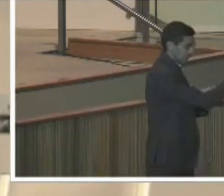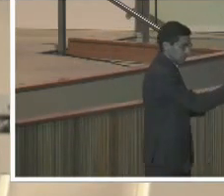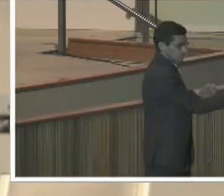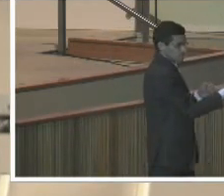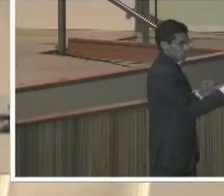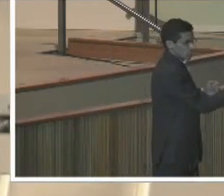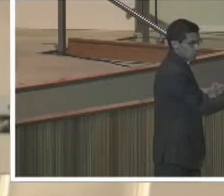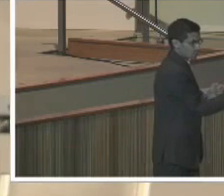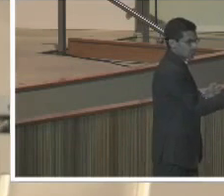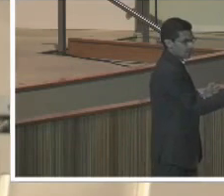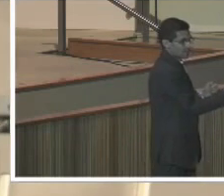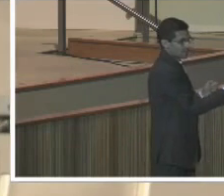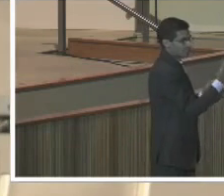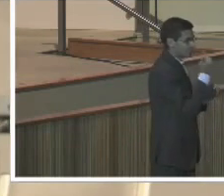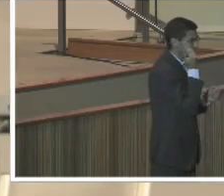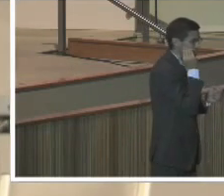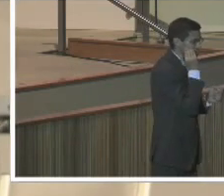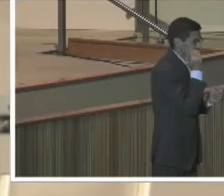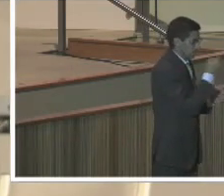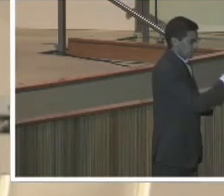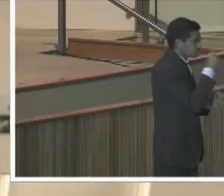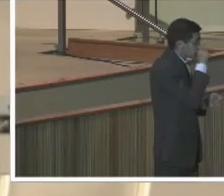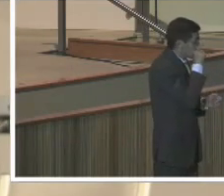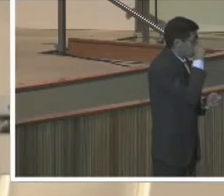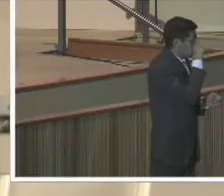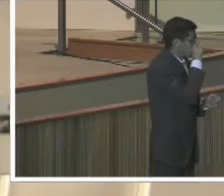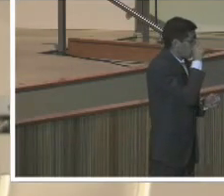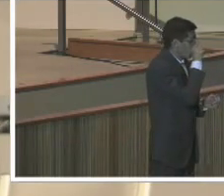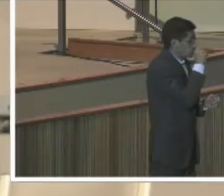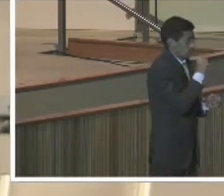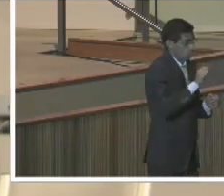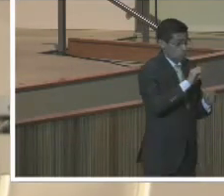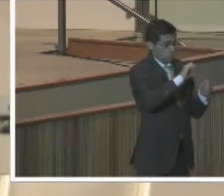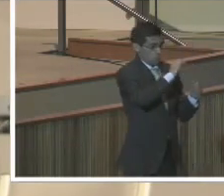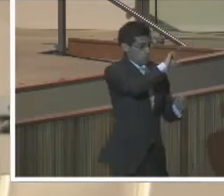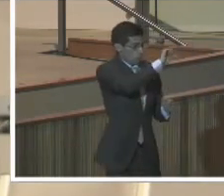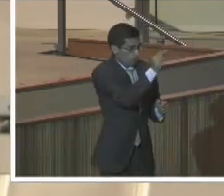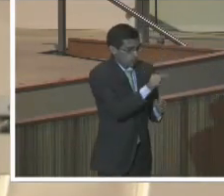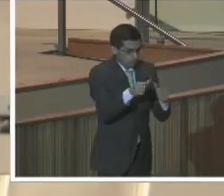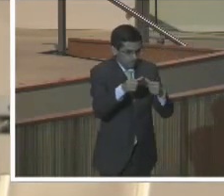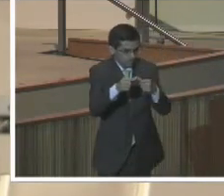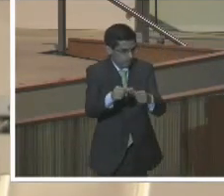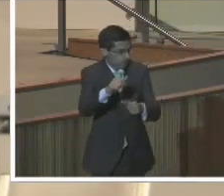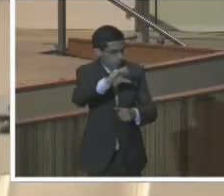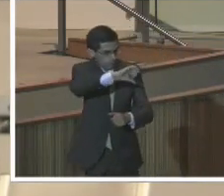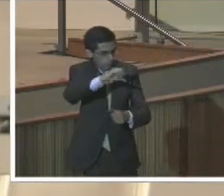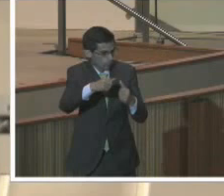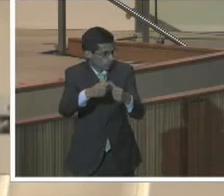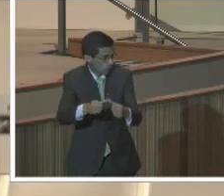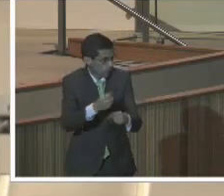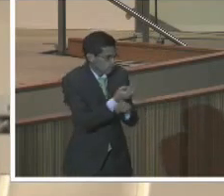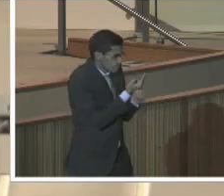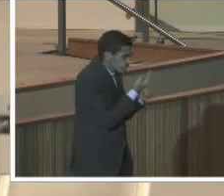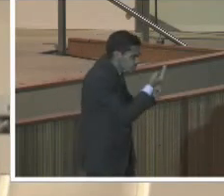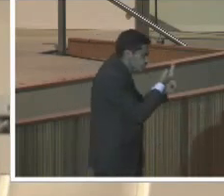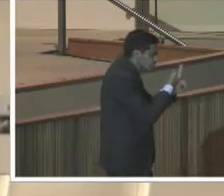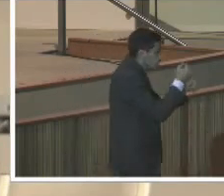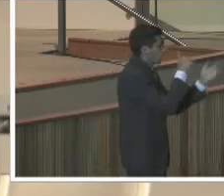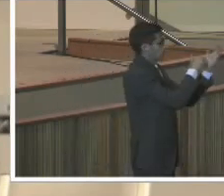ela está em iminente perigo. E aí nós descrevemos como é que isso funciona hoje no culto pela